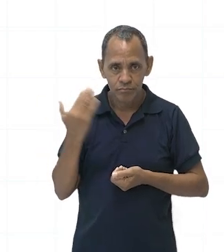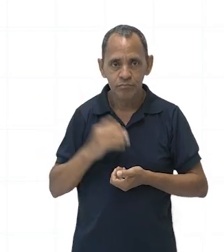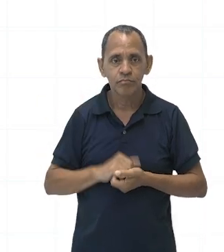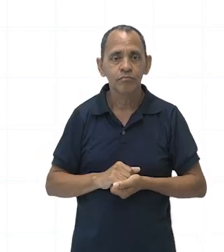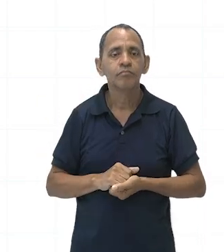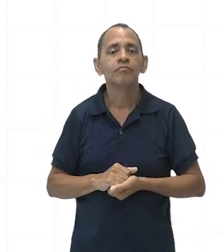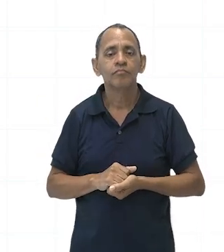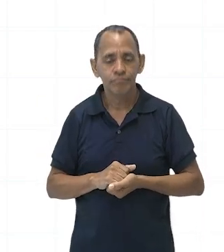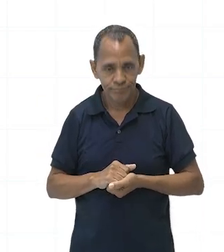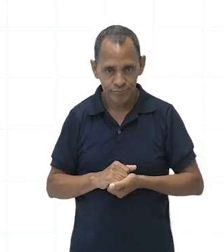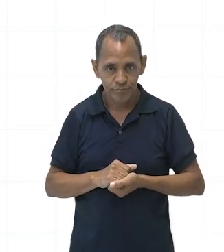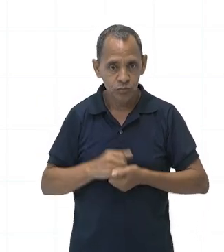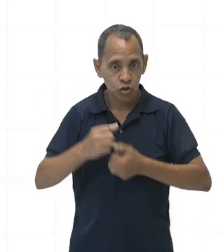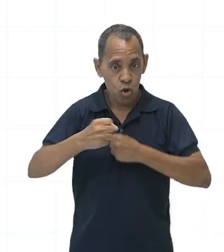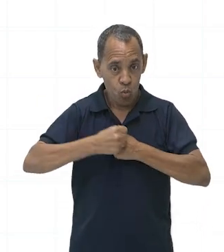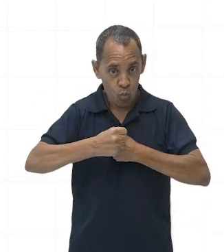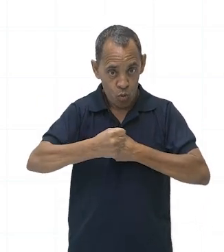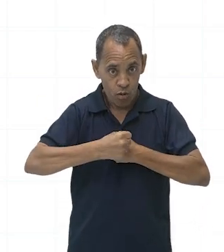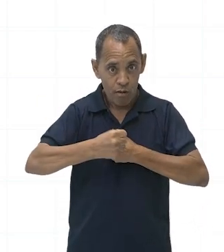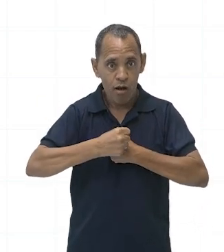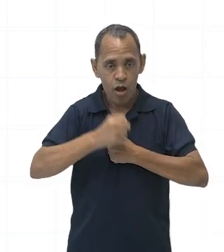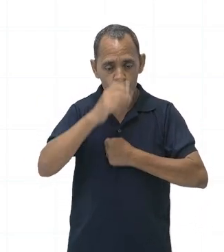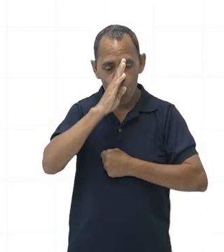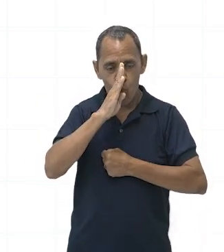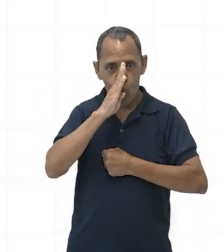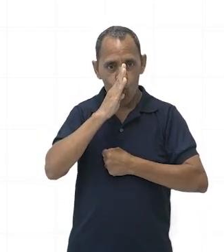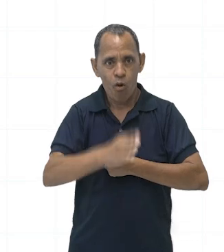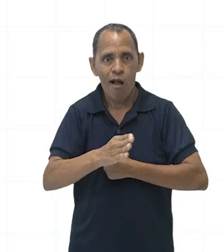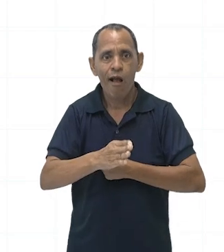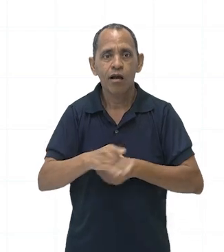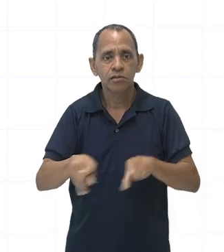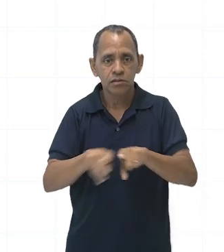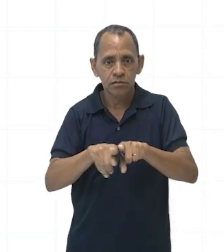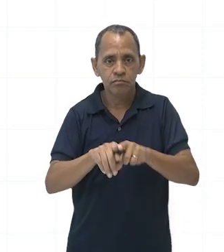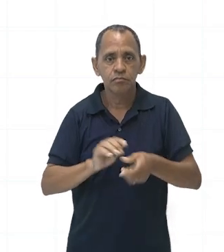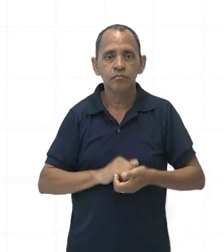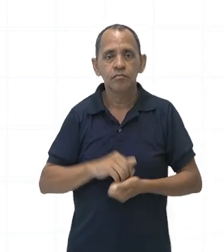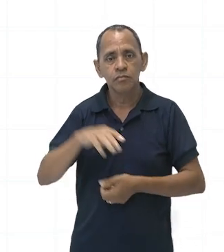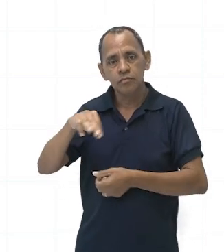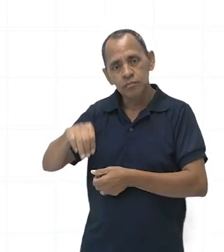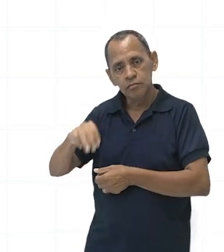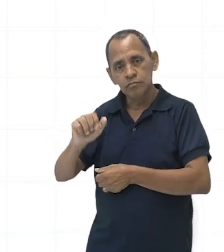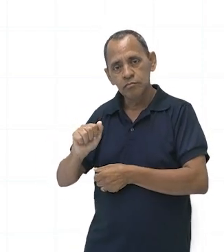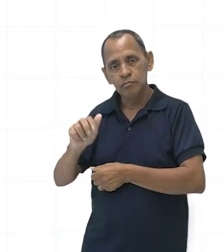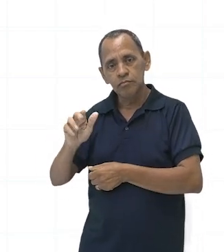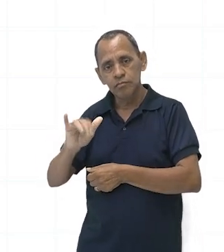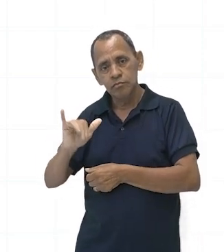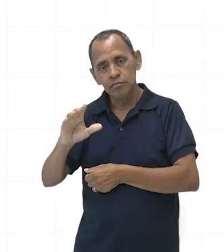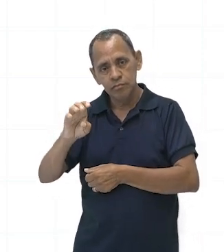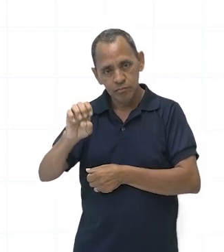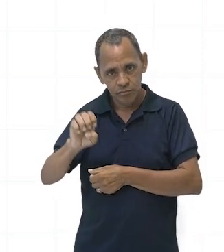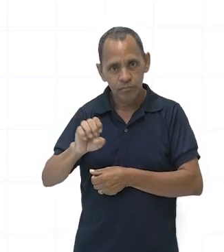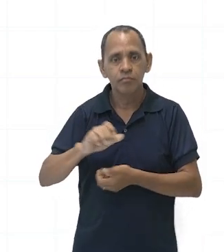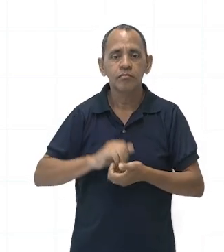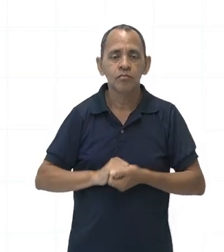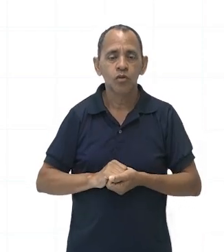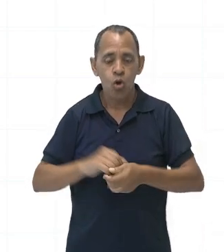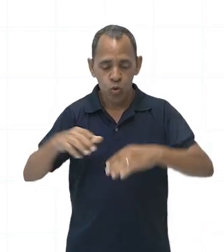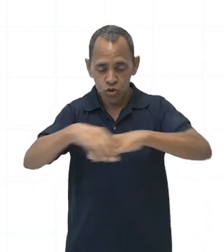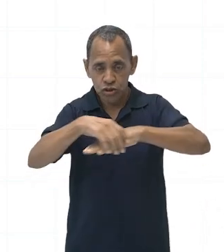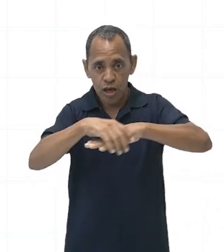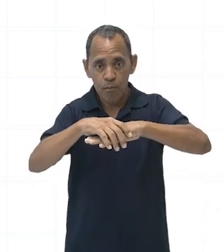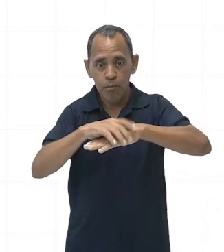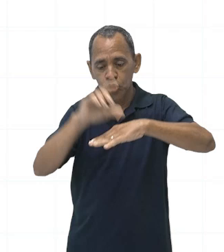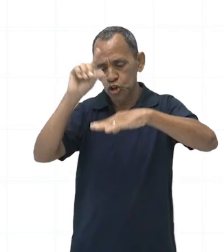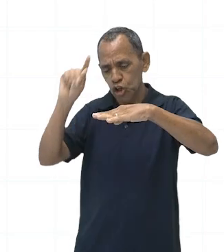a belga Marie Coupes de Camargo. Ela abaixou os saltos de seus sapatos e encurtou suas